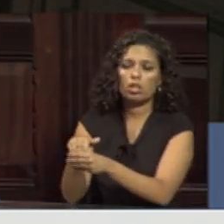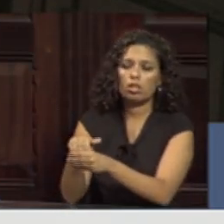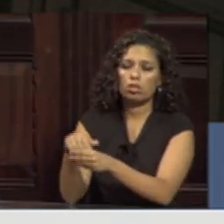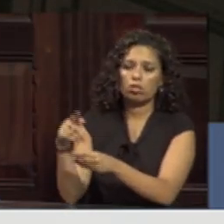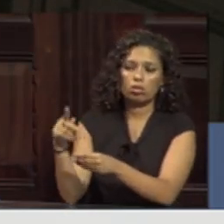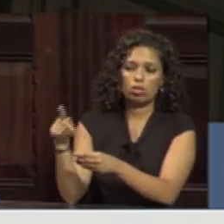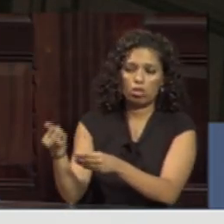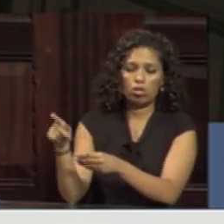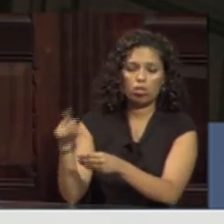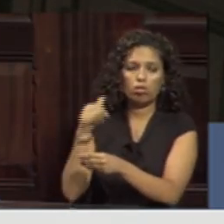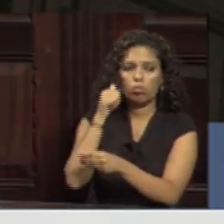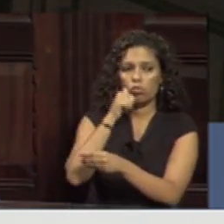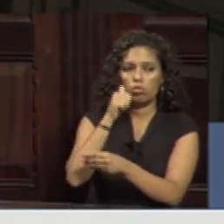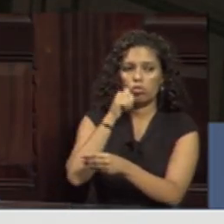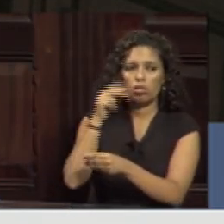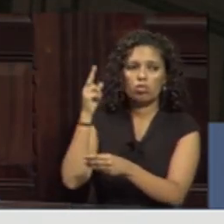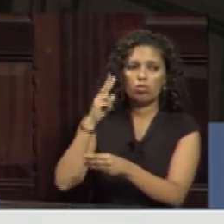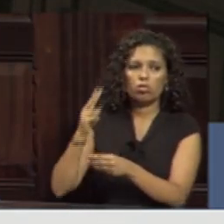no momento do voto,